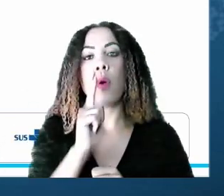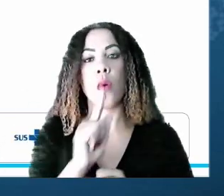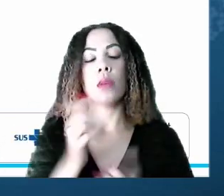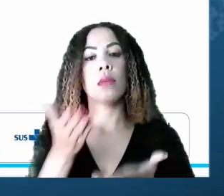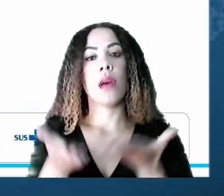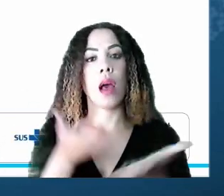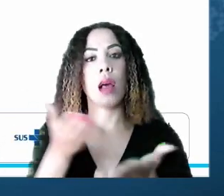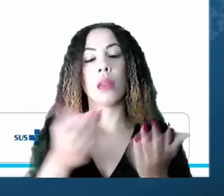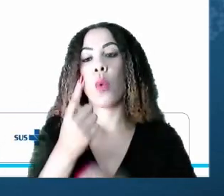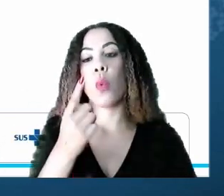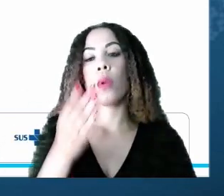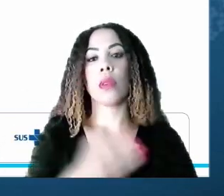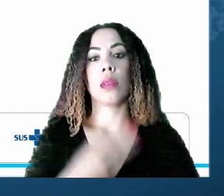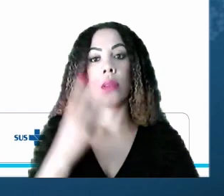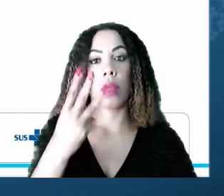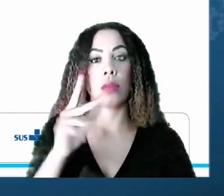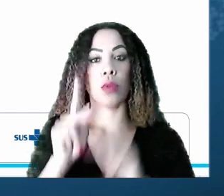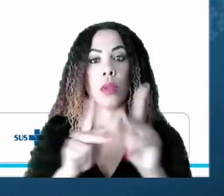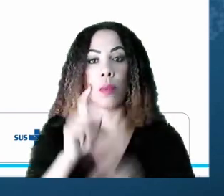da população do Brasil.